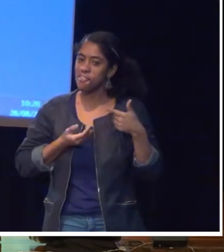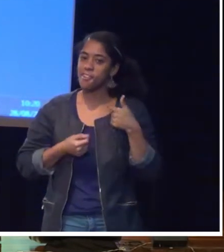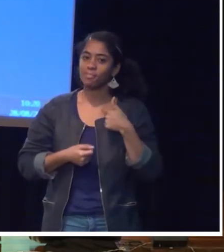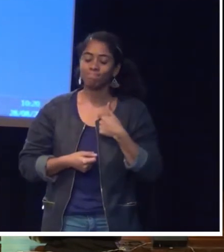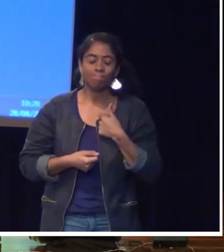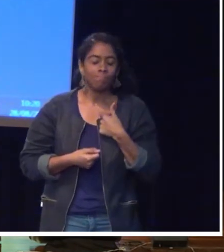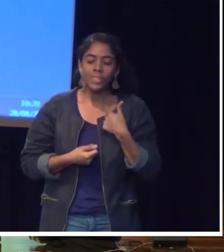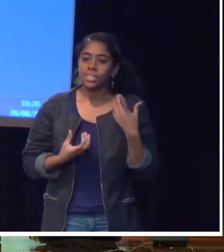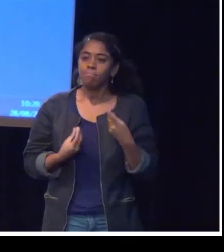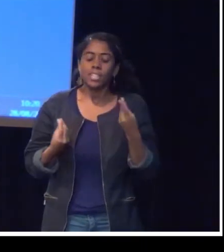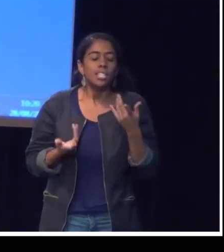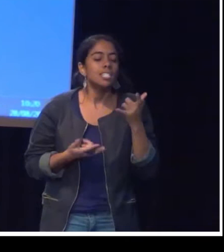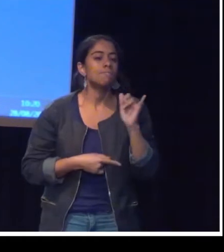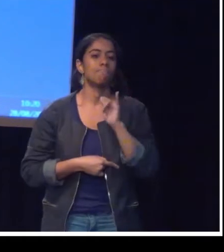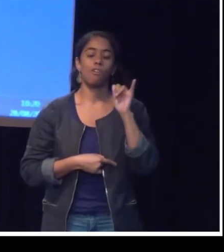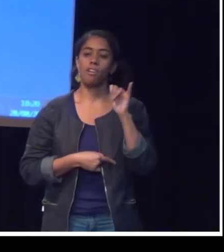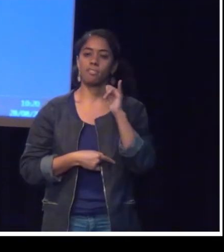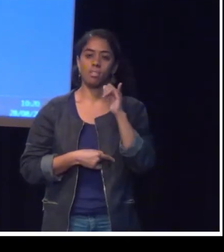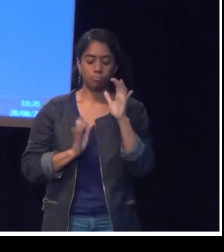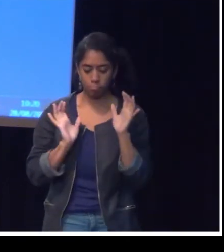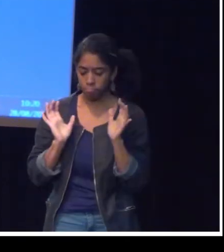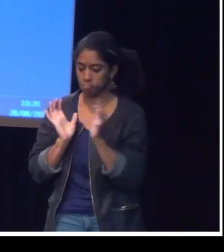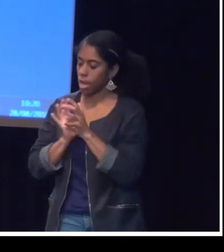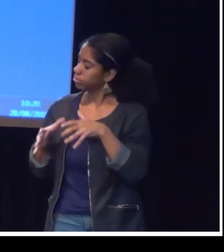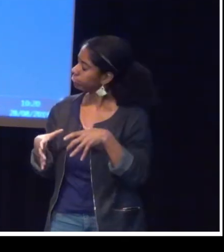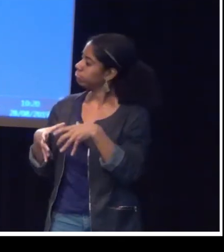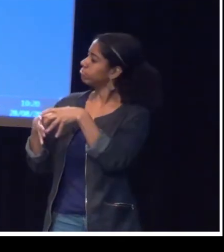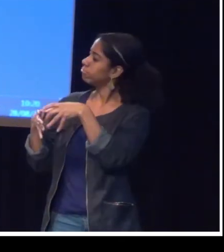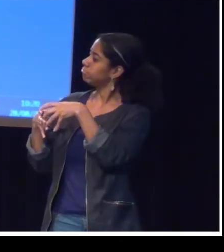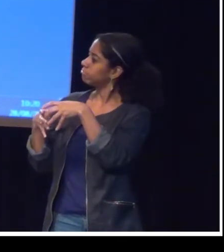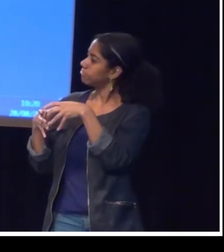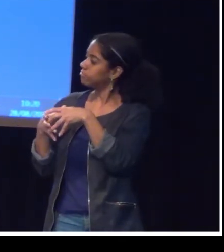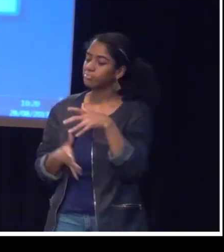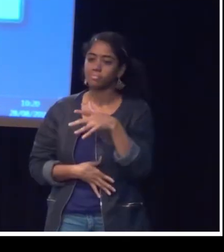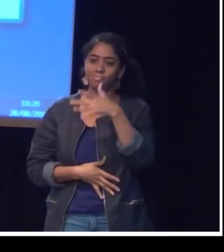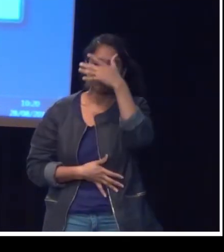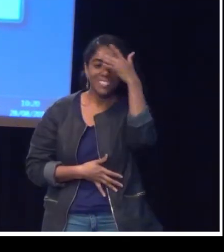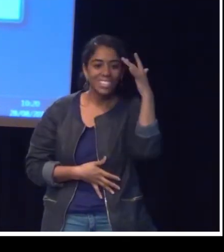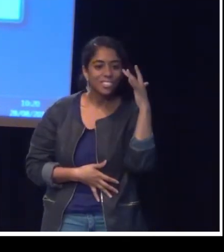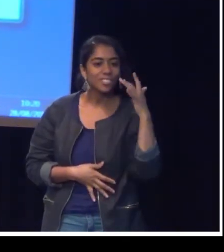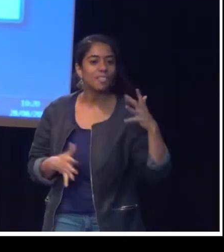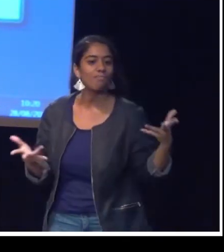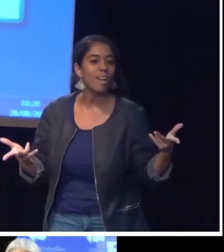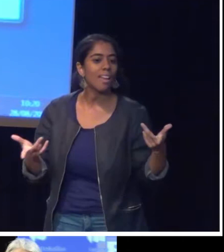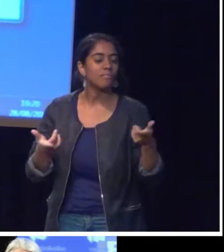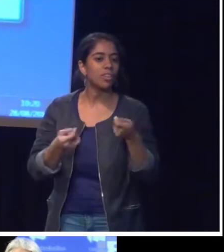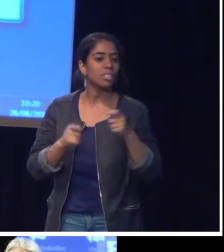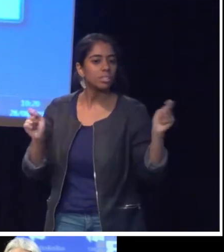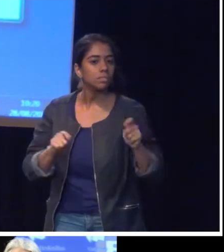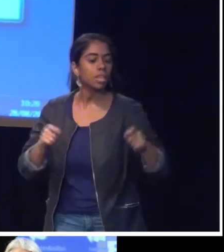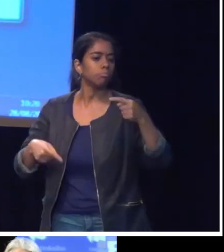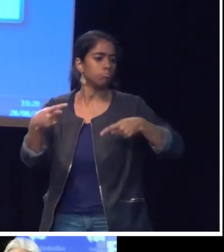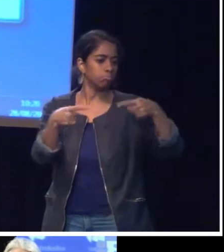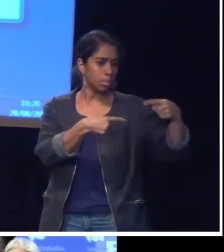essencial, fazer parte dessa equipe, ter como pessoas maravilhosas a possibilidade de discussão, a